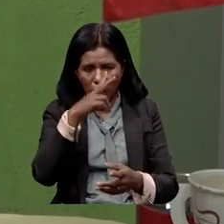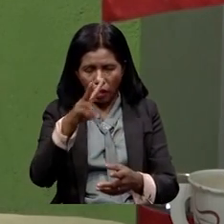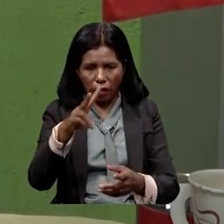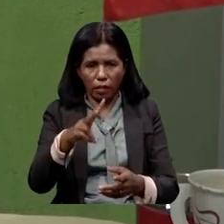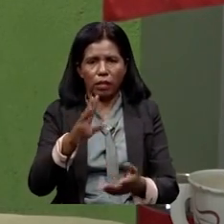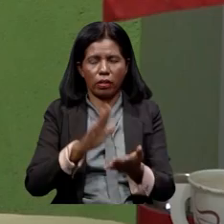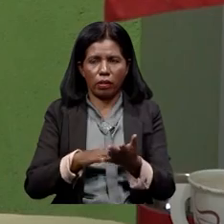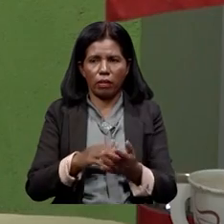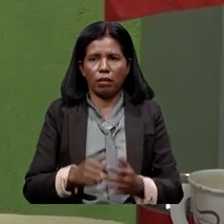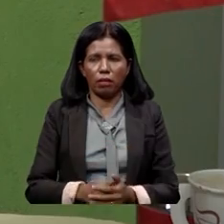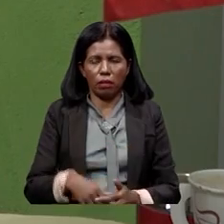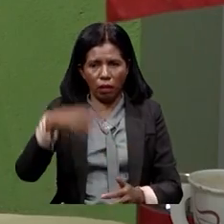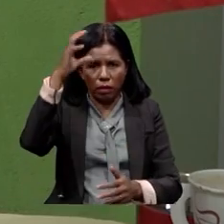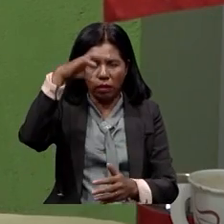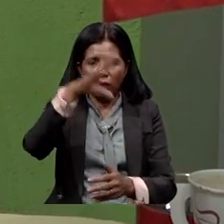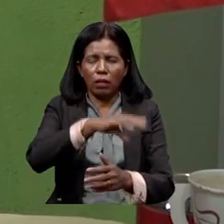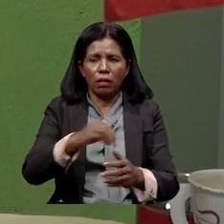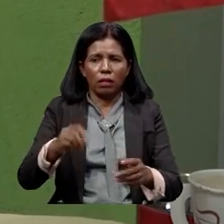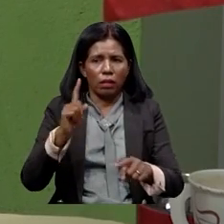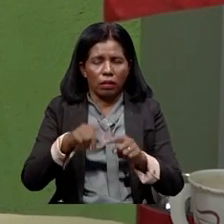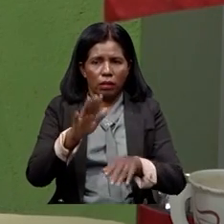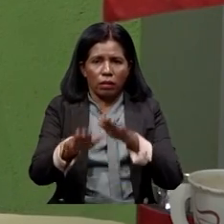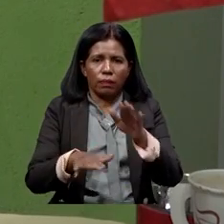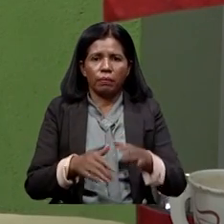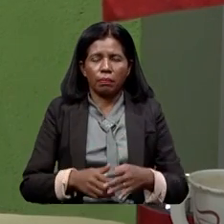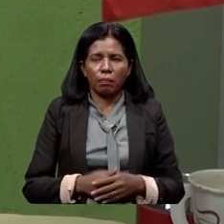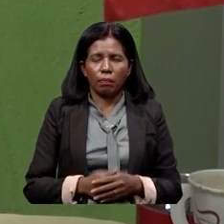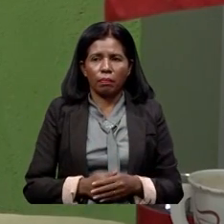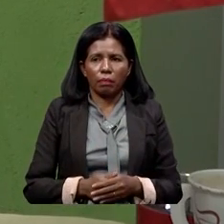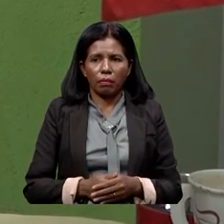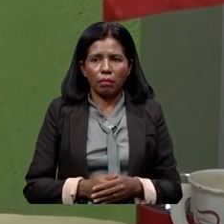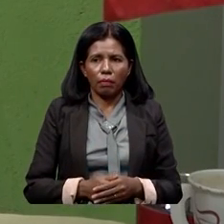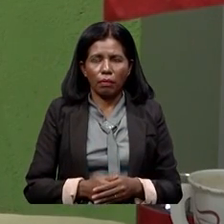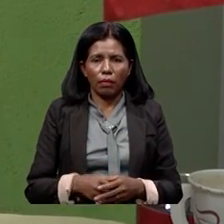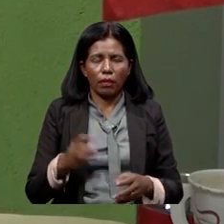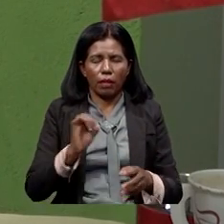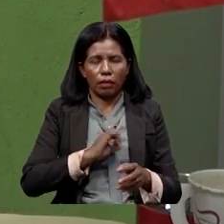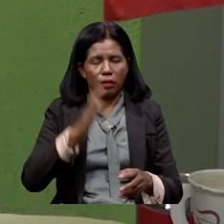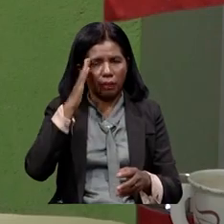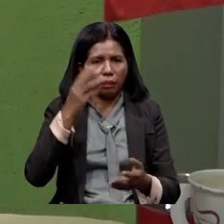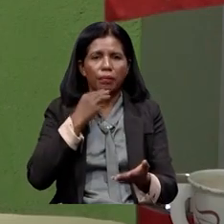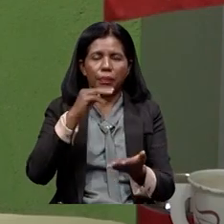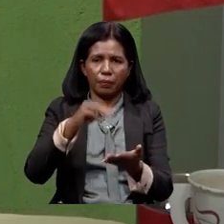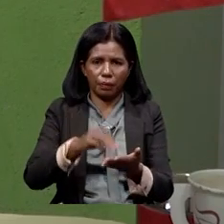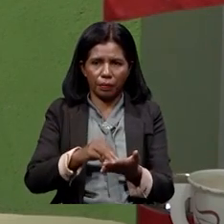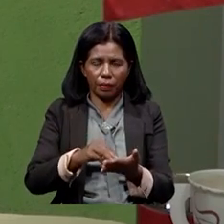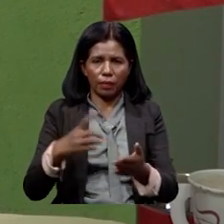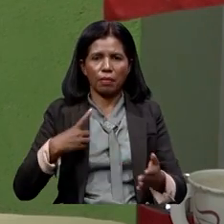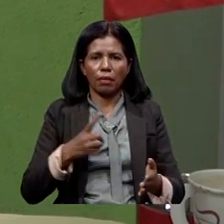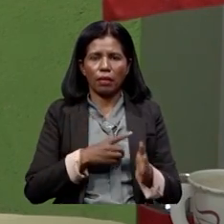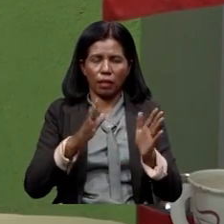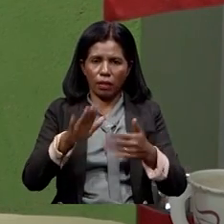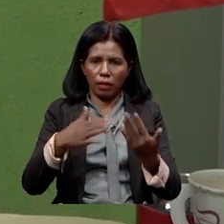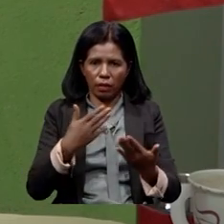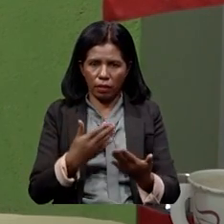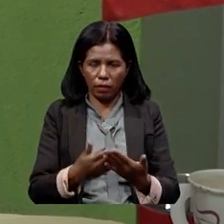situação. Quando o Uda né, lá vem lá. Neve, a minha mensagem para o deputado-deputado